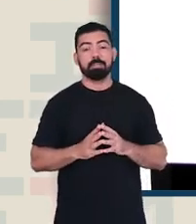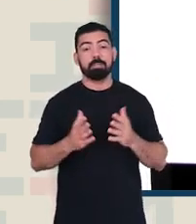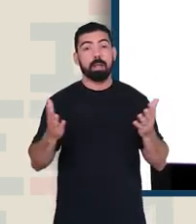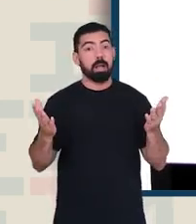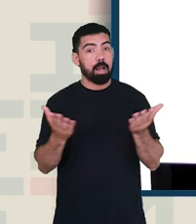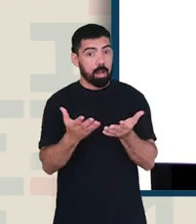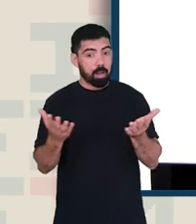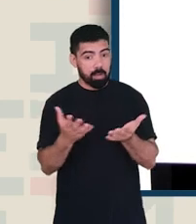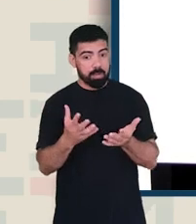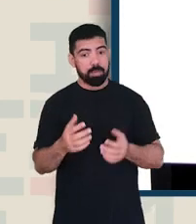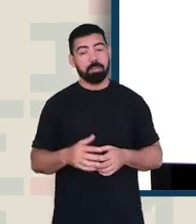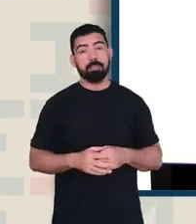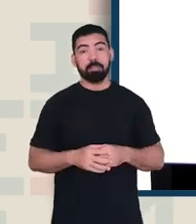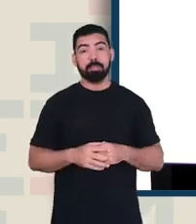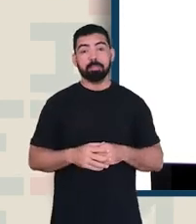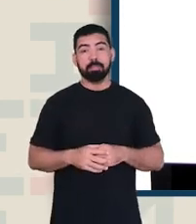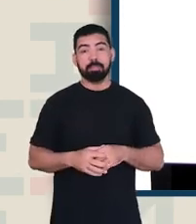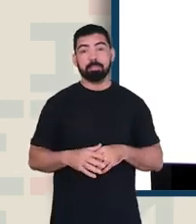E,